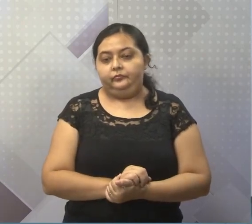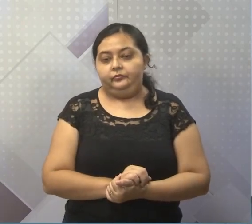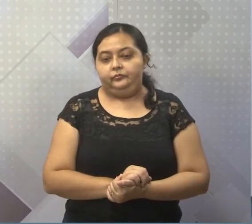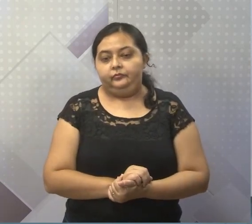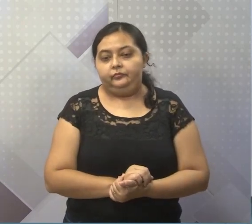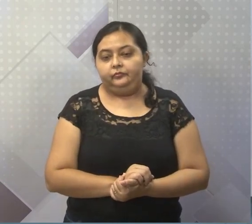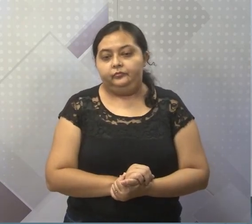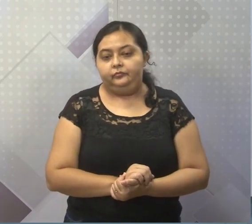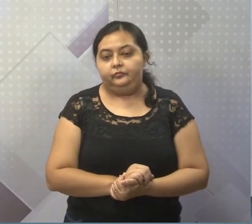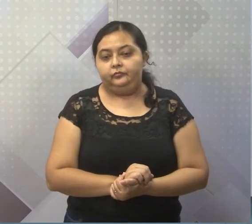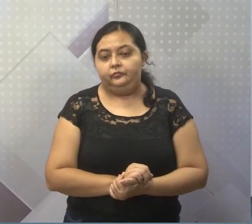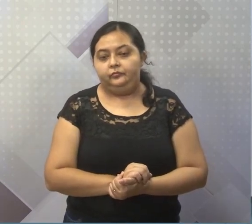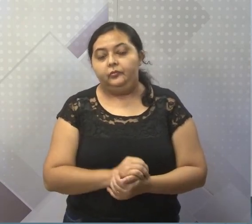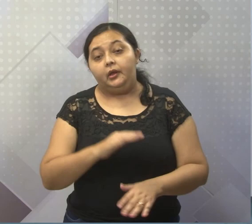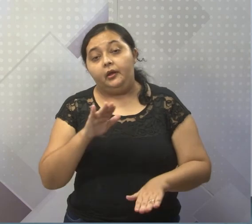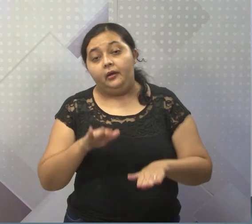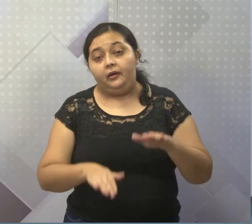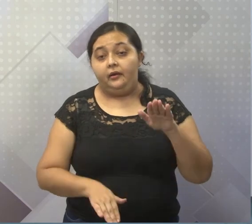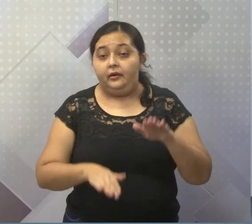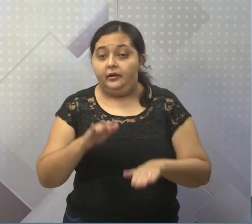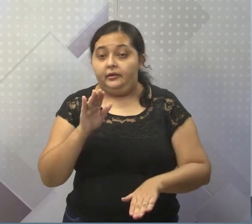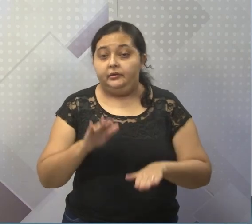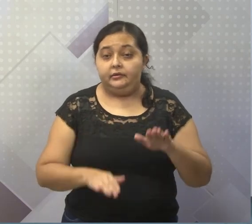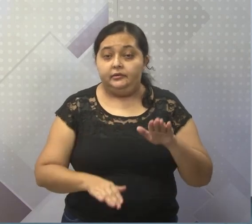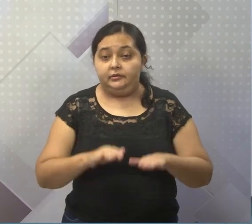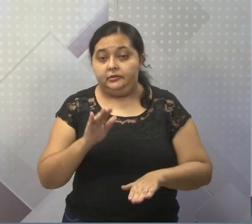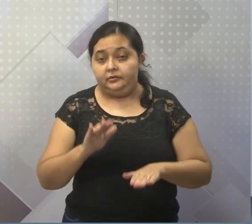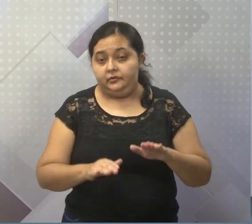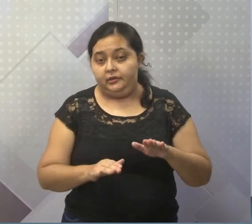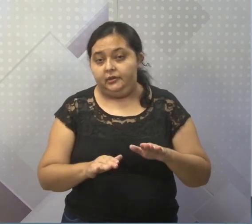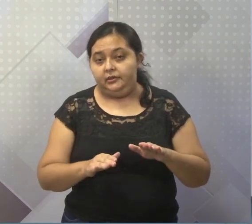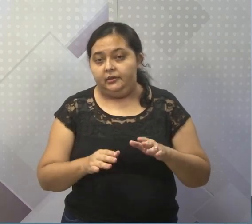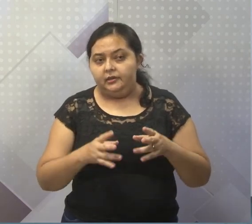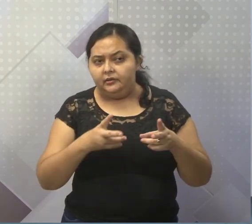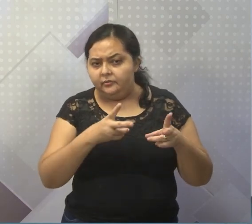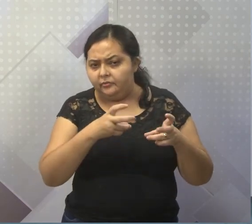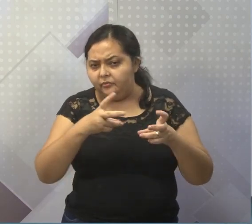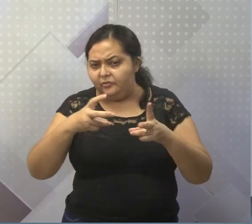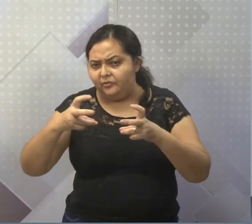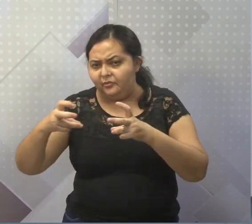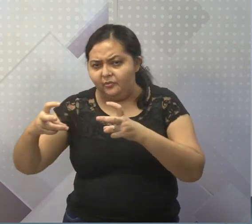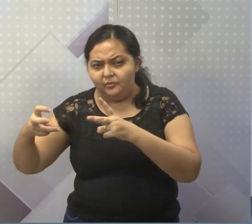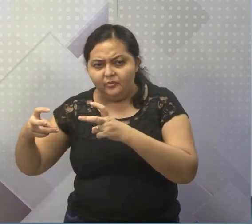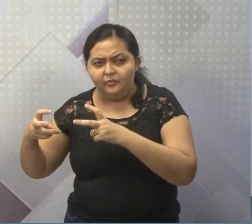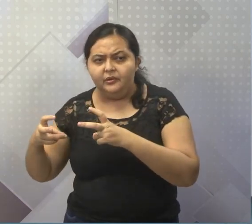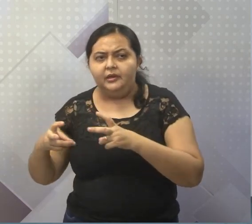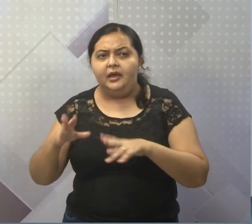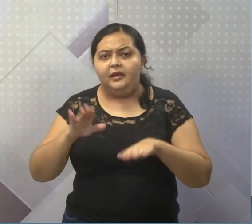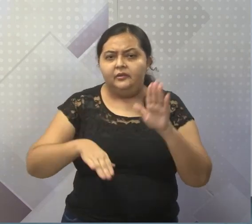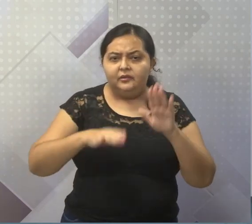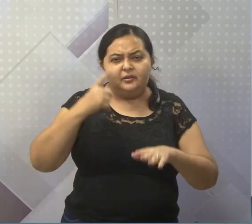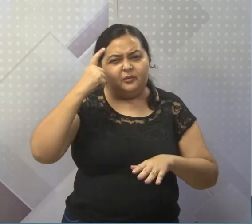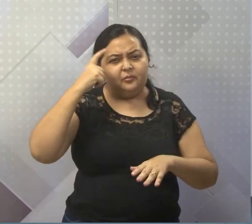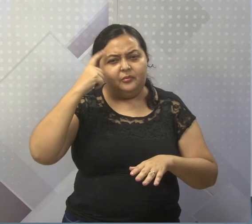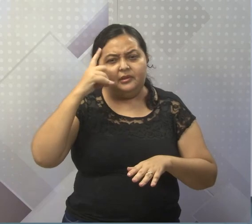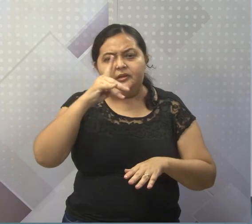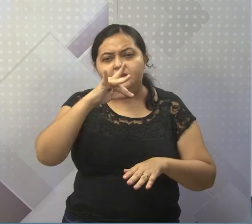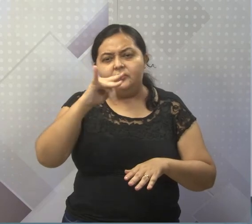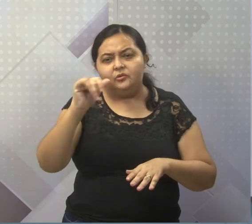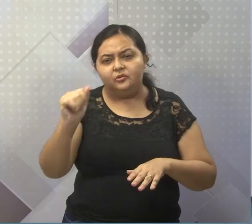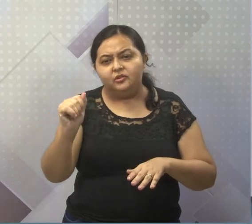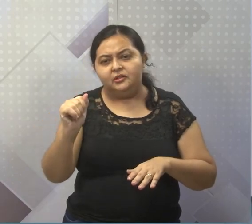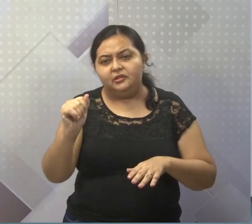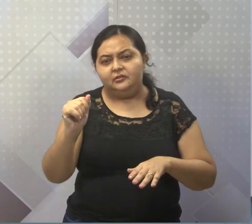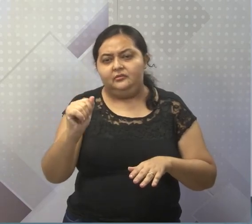a gente não não se atina os fatos porque acaba se perdendo com a data por isso que eu trouxe para